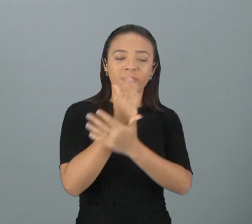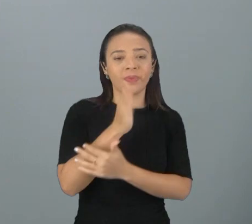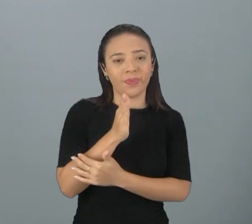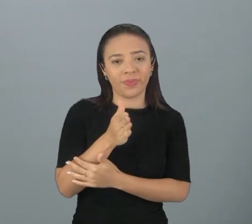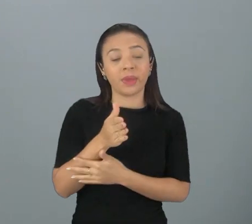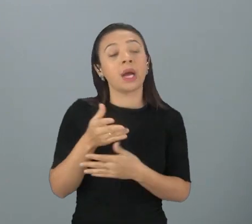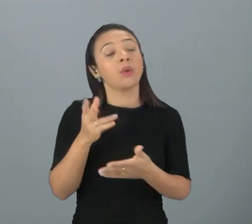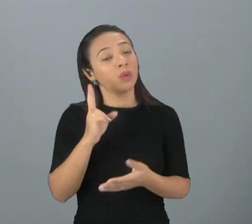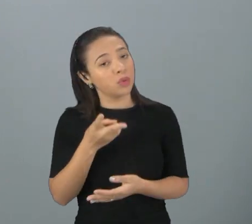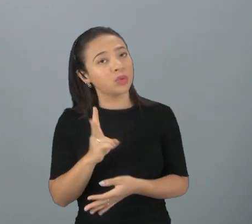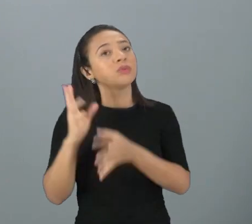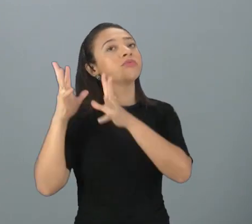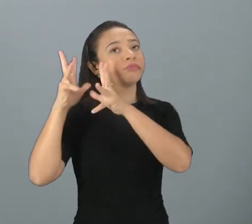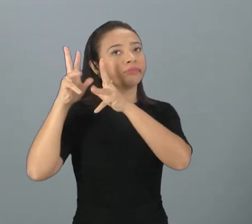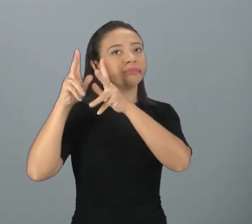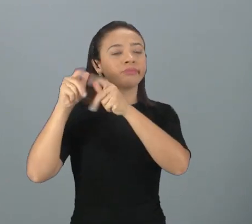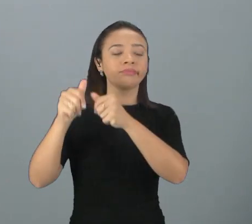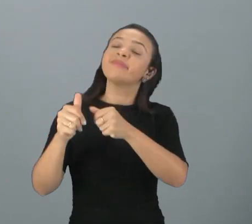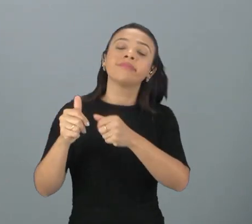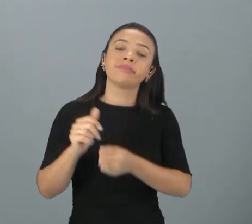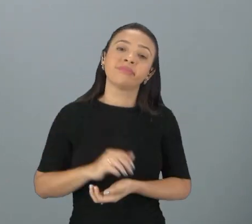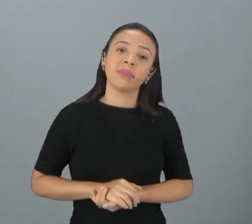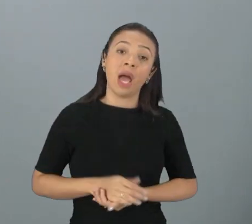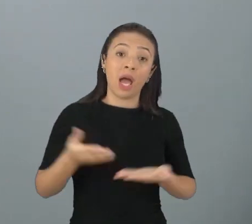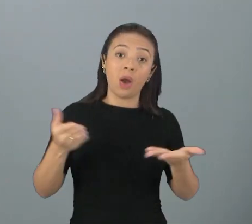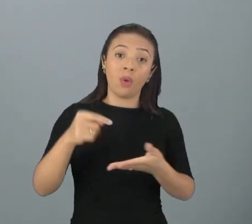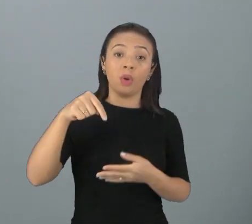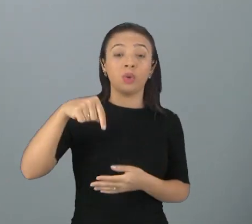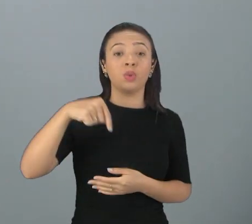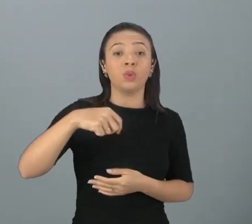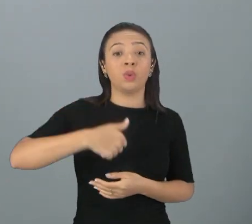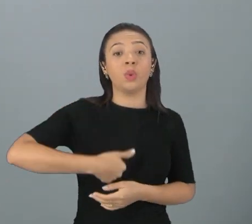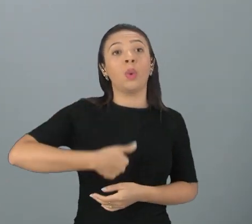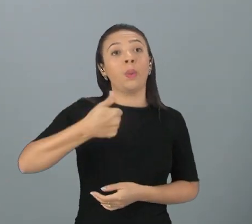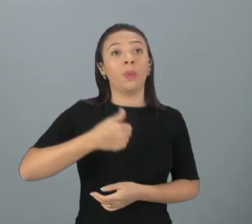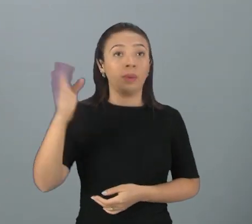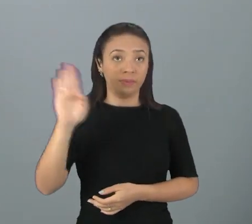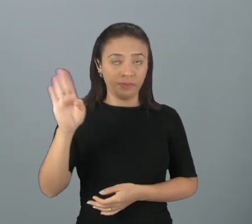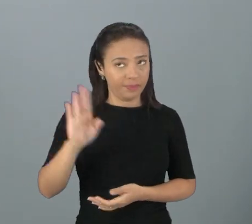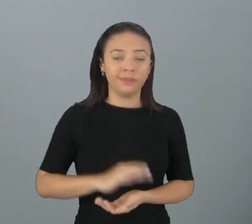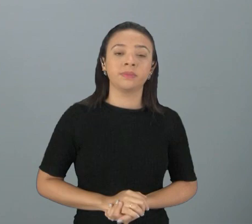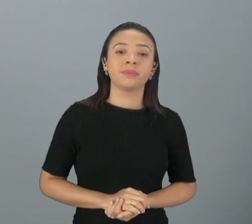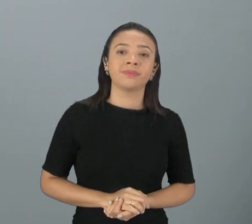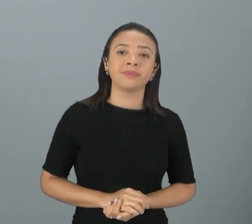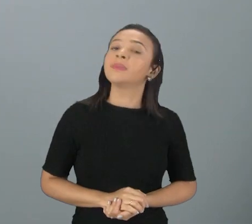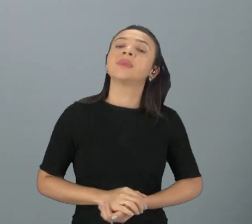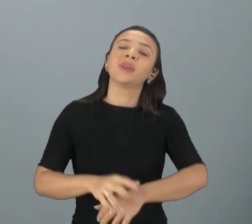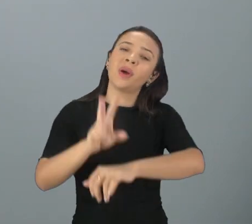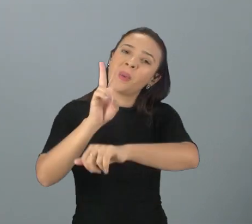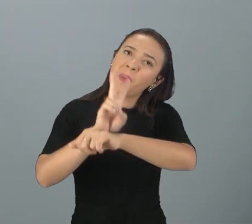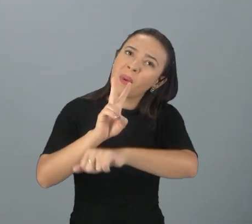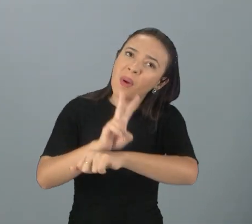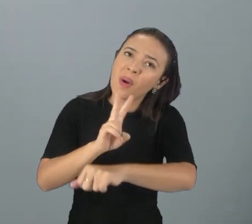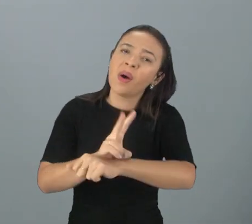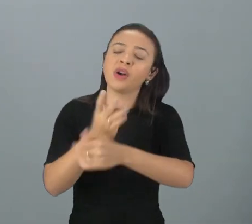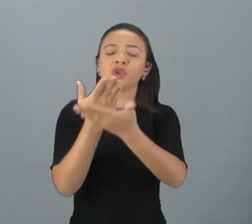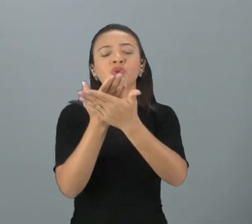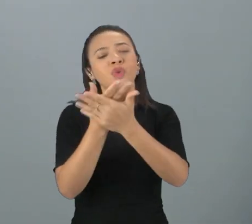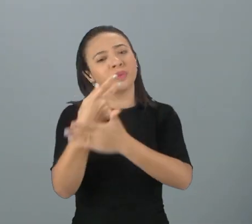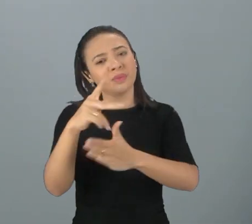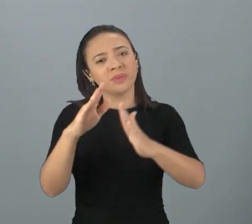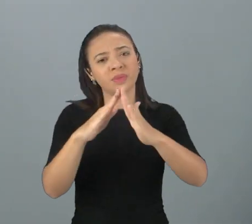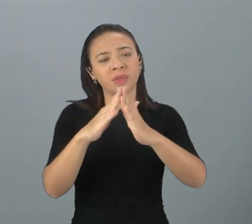vai recapitular durante esse nosso primeiro bimestre. E tomara que vocês estejam se cuidando, estudando muito